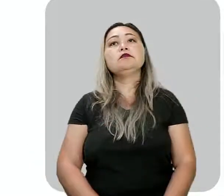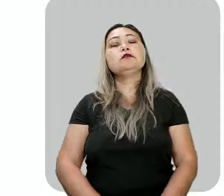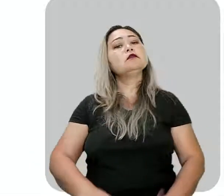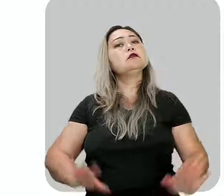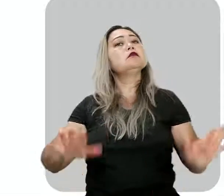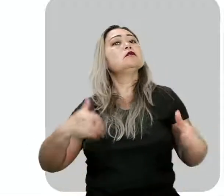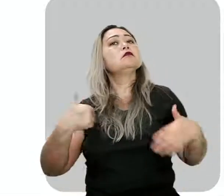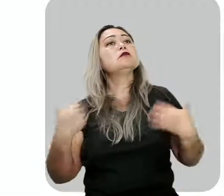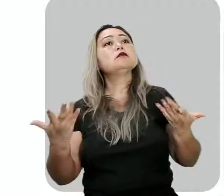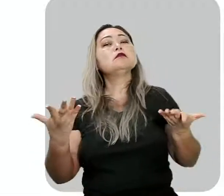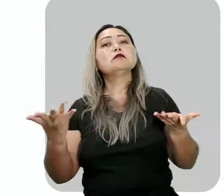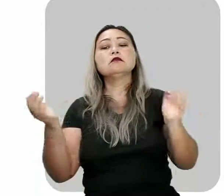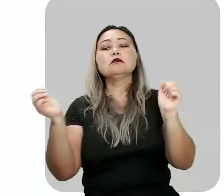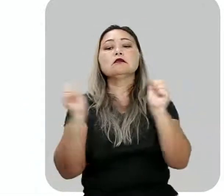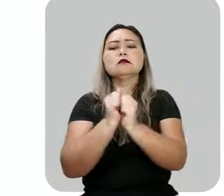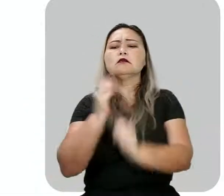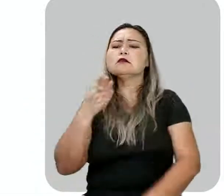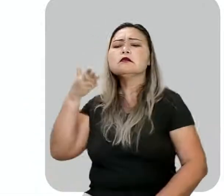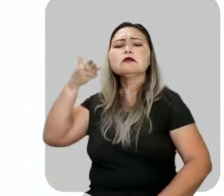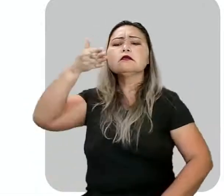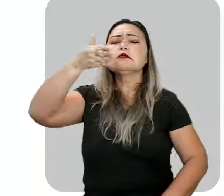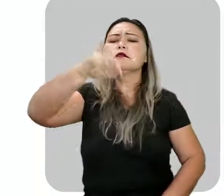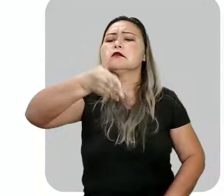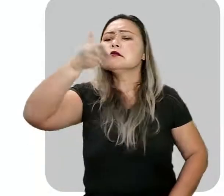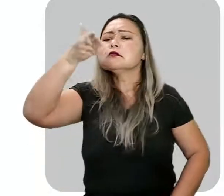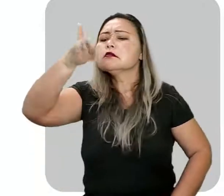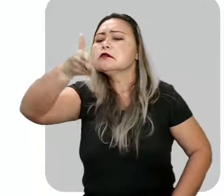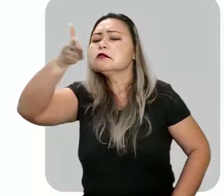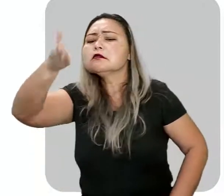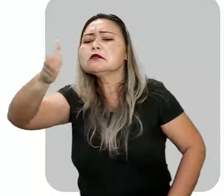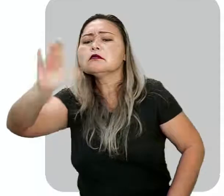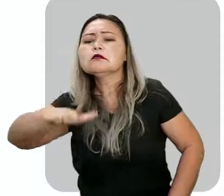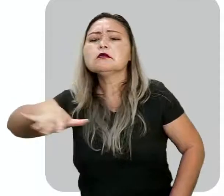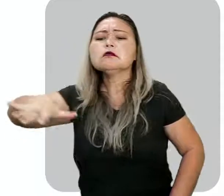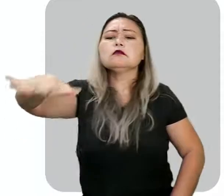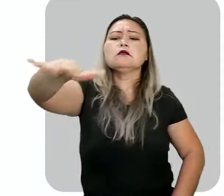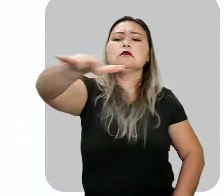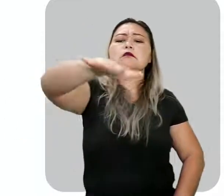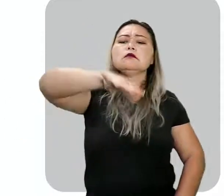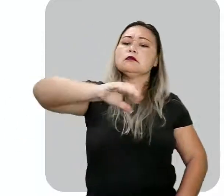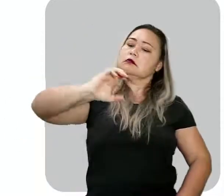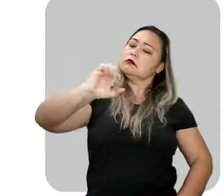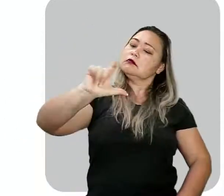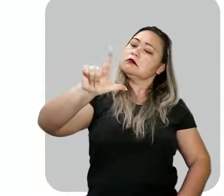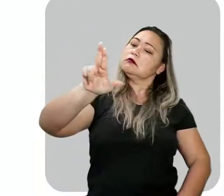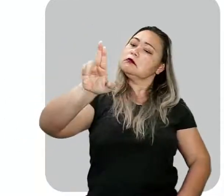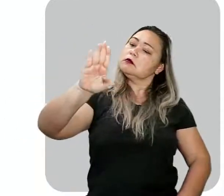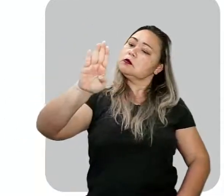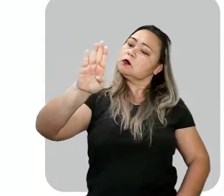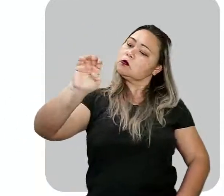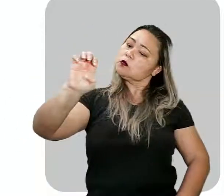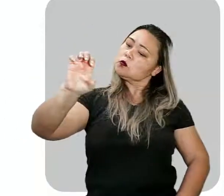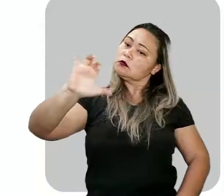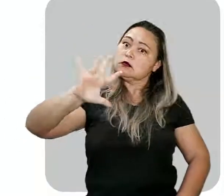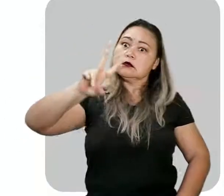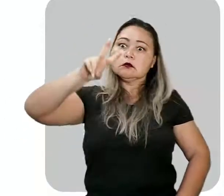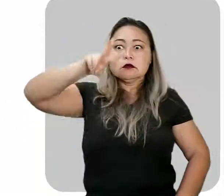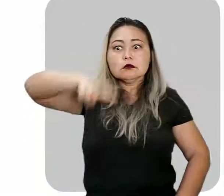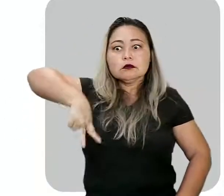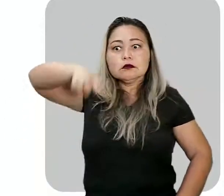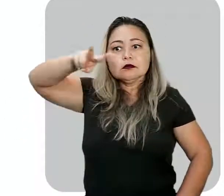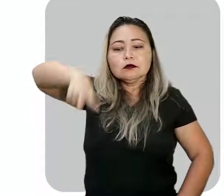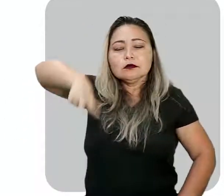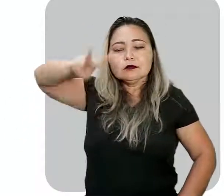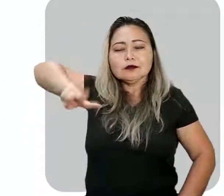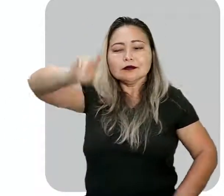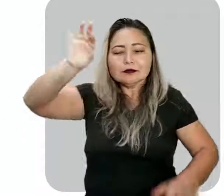Então, vamos agora adentrarmos aqui ao nosso Mundo Clube de Leitura. É isso